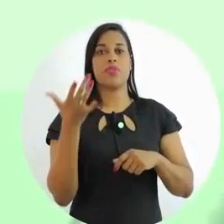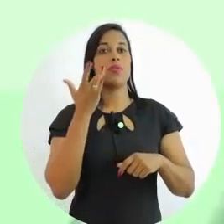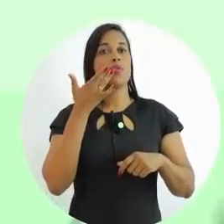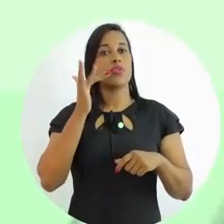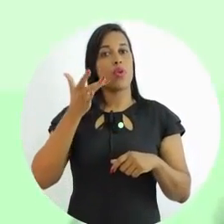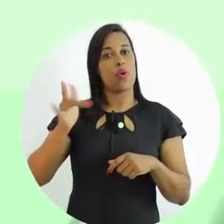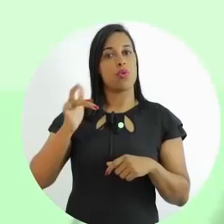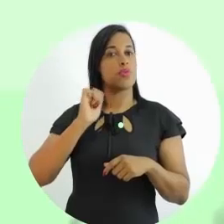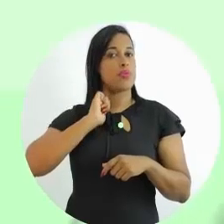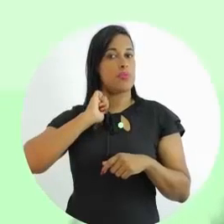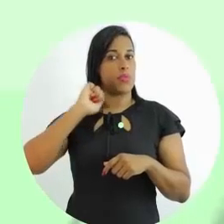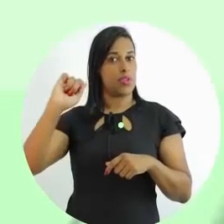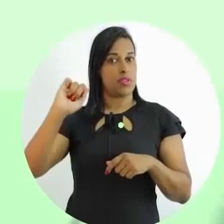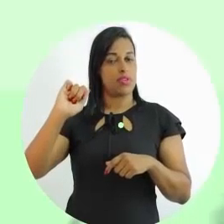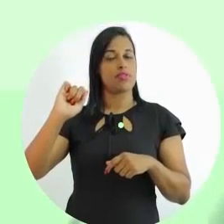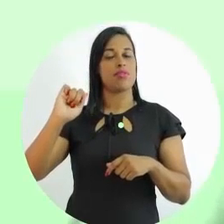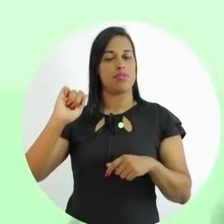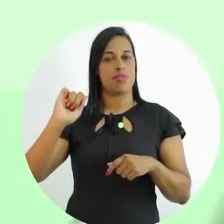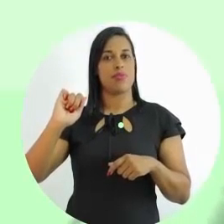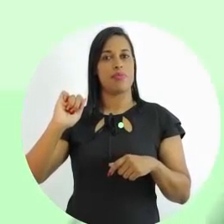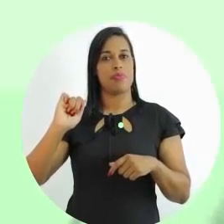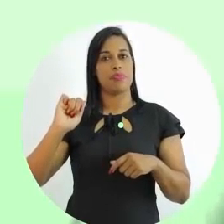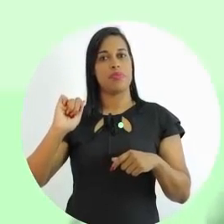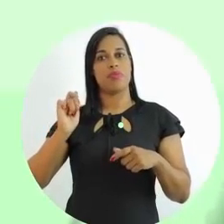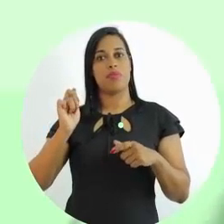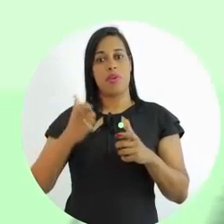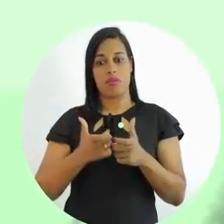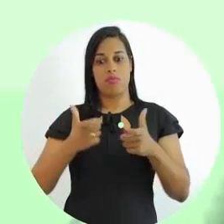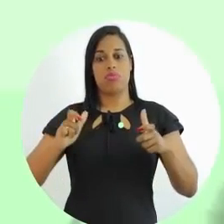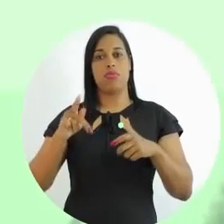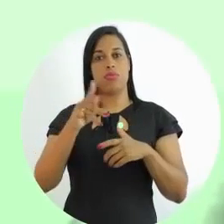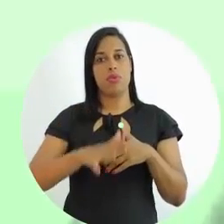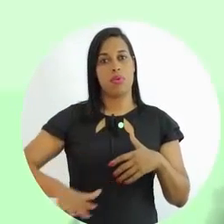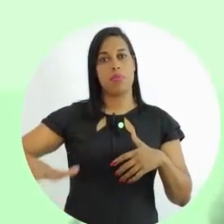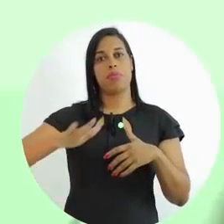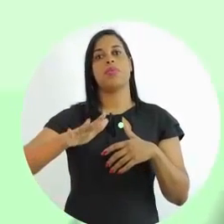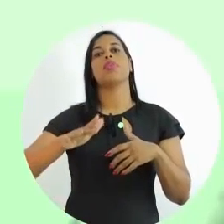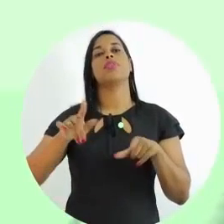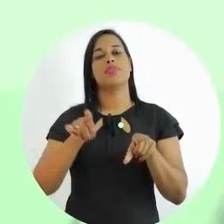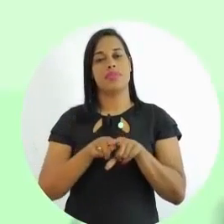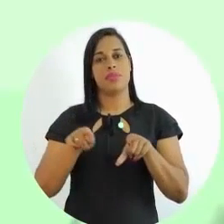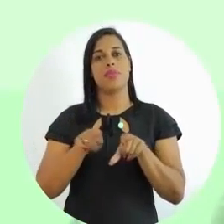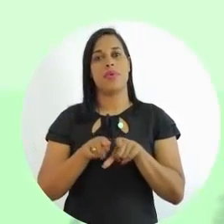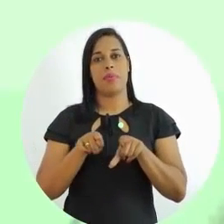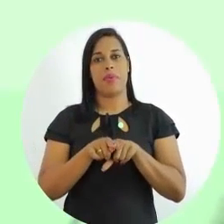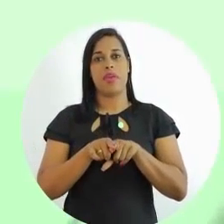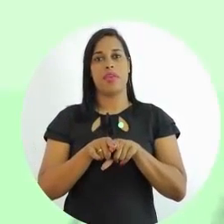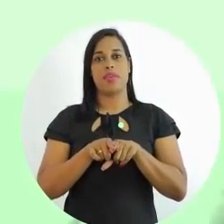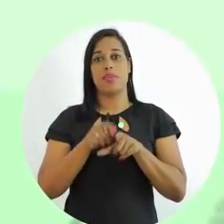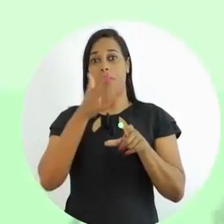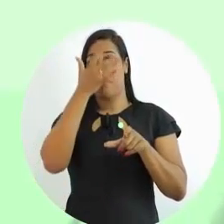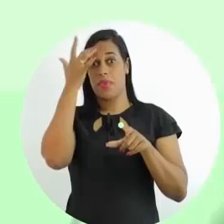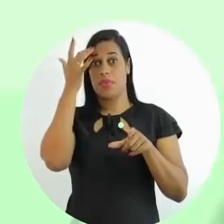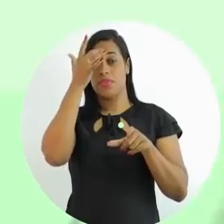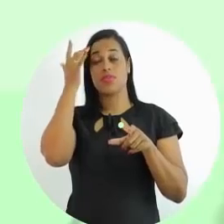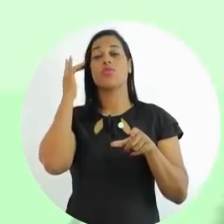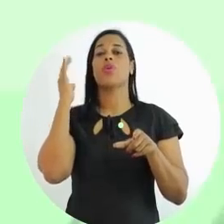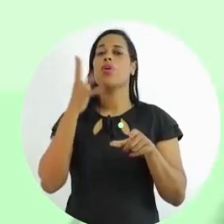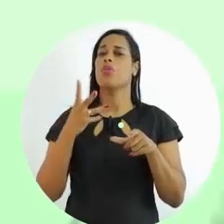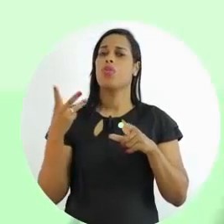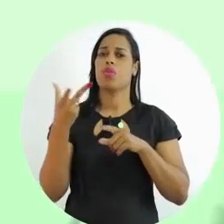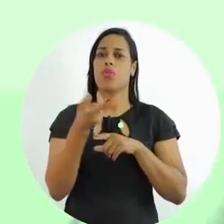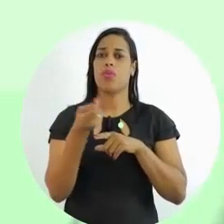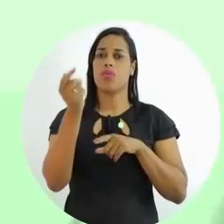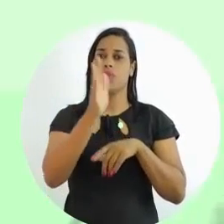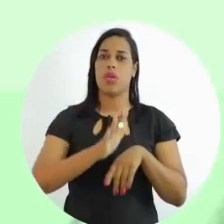a produção de ouro na região das Minas Gerais, que concentrou uma grande população também, uma migração de pessoas